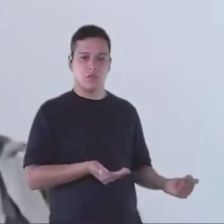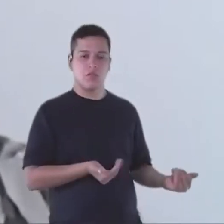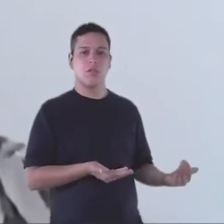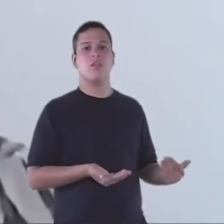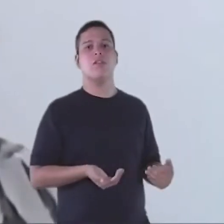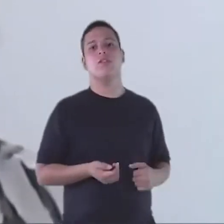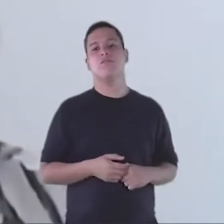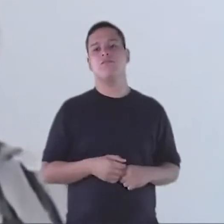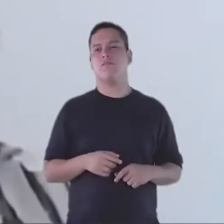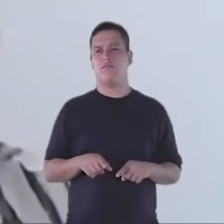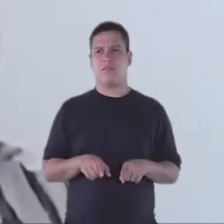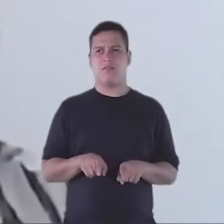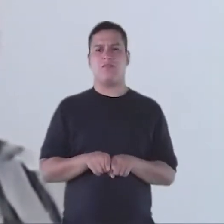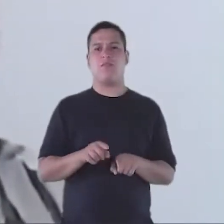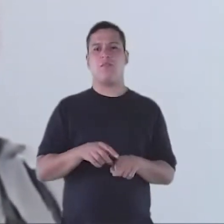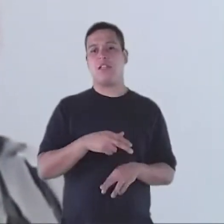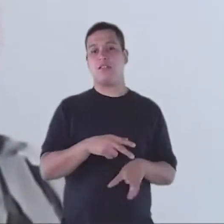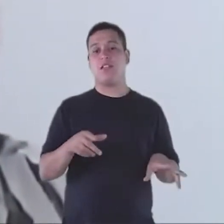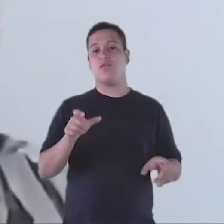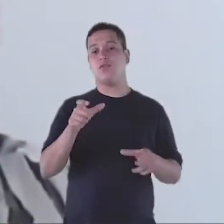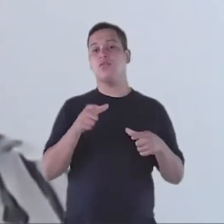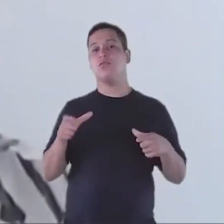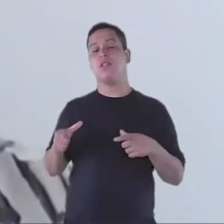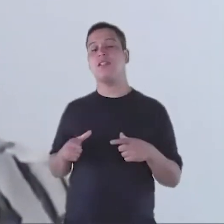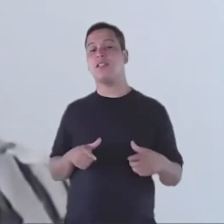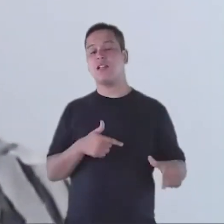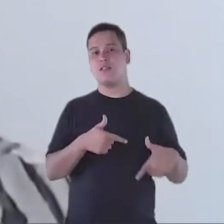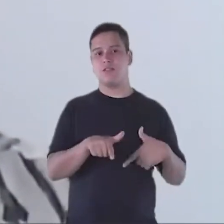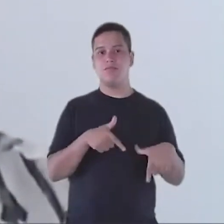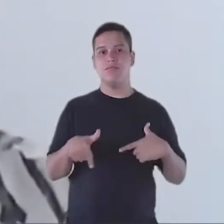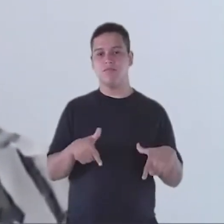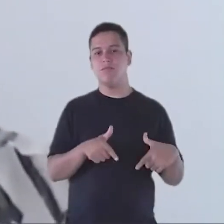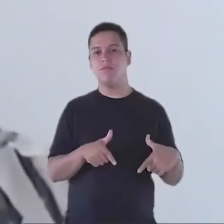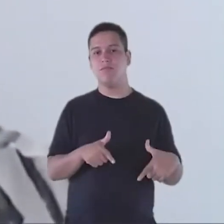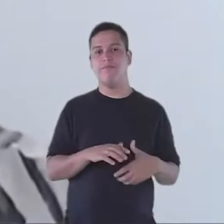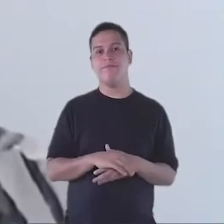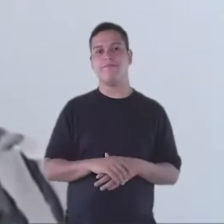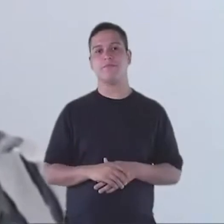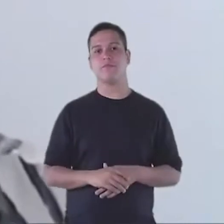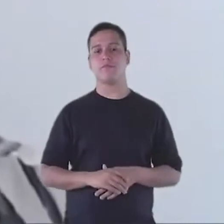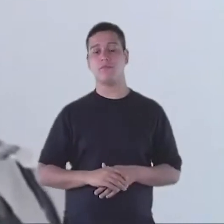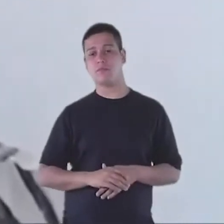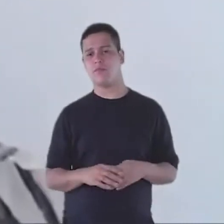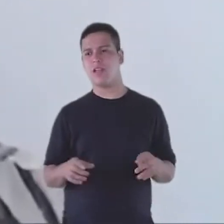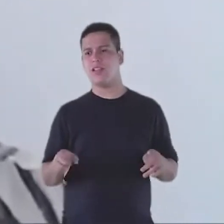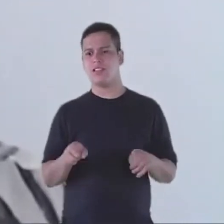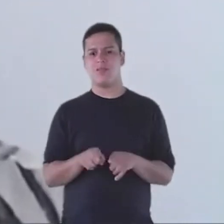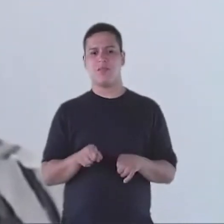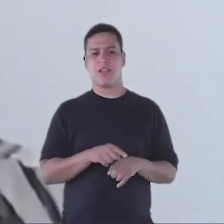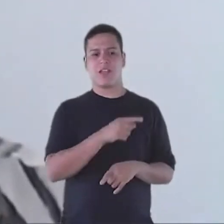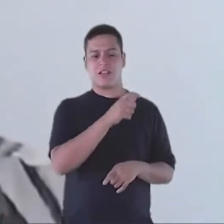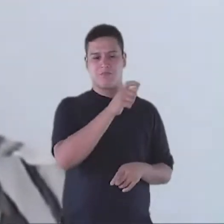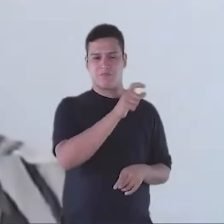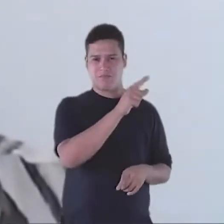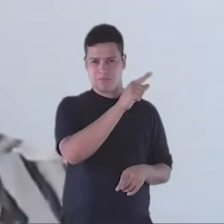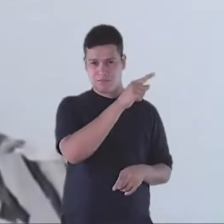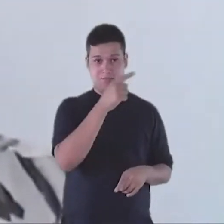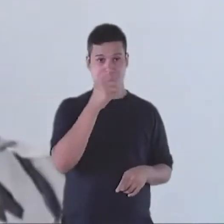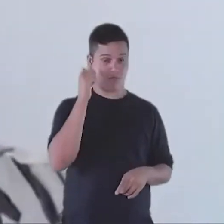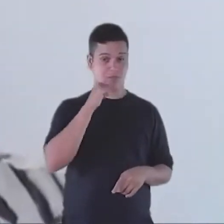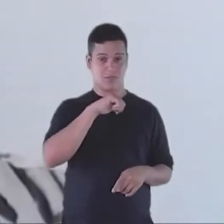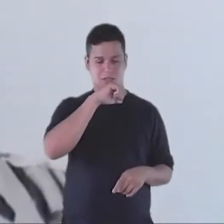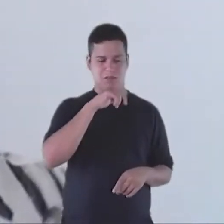na defensoria pública, o quanto que também ela nunca teve pressa de publicar.